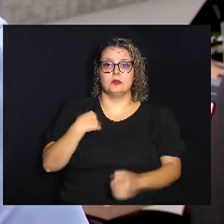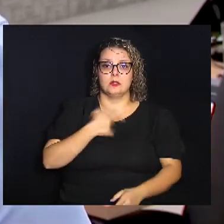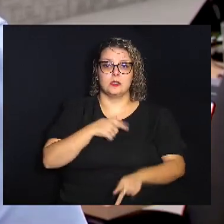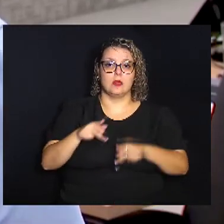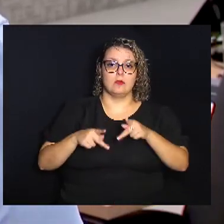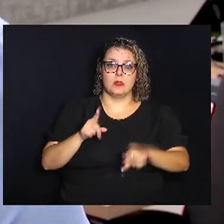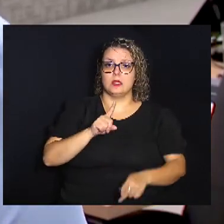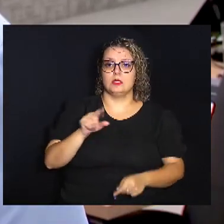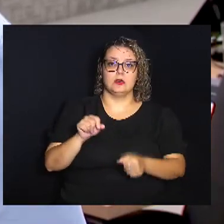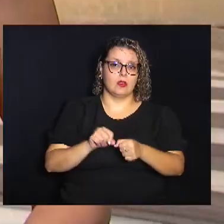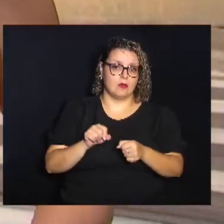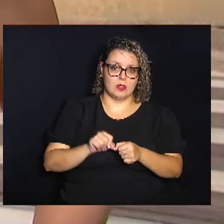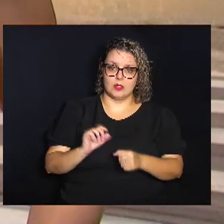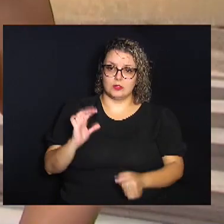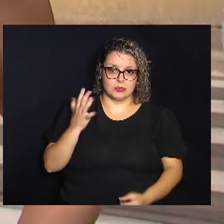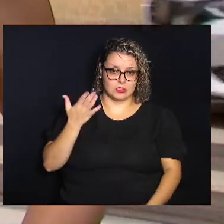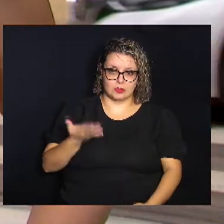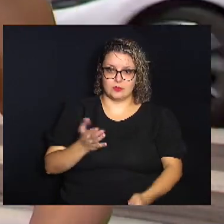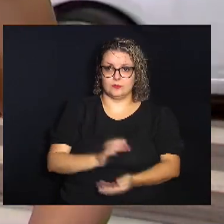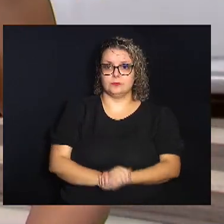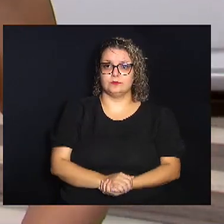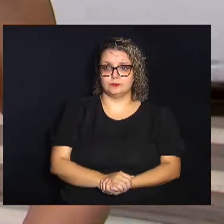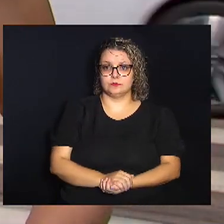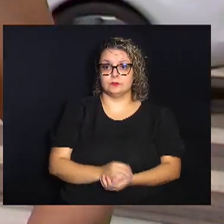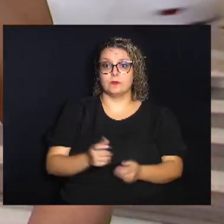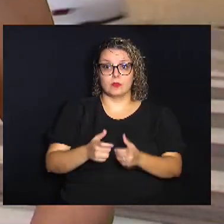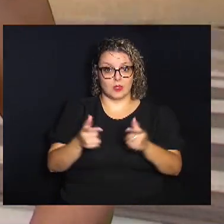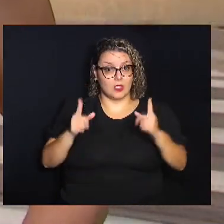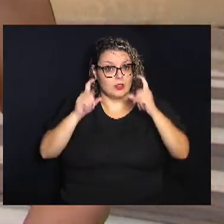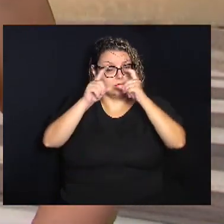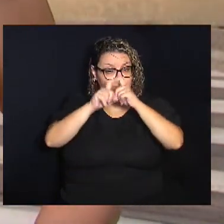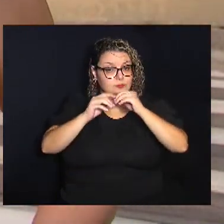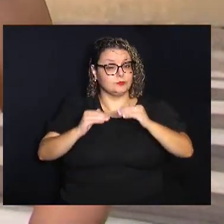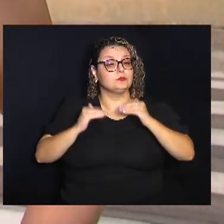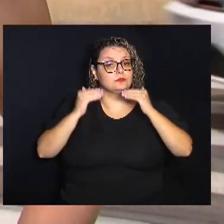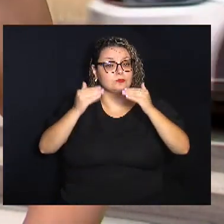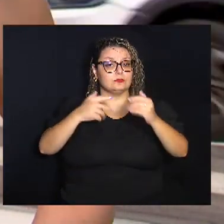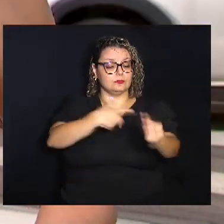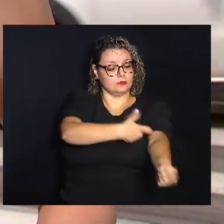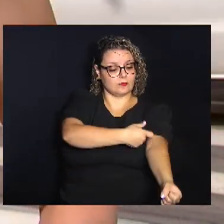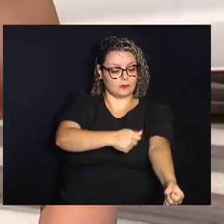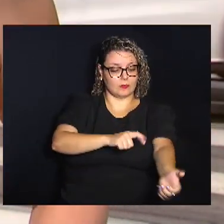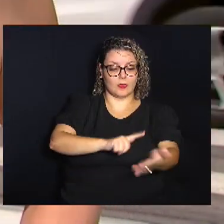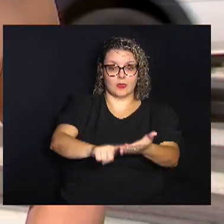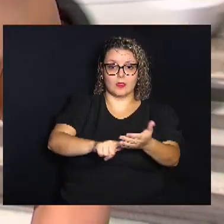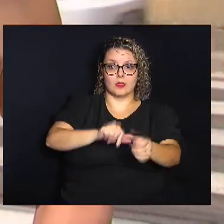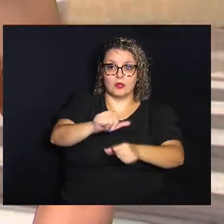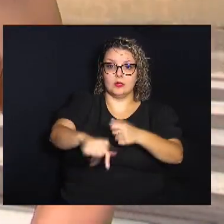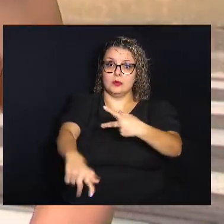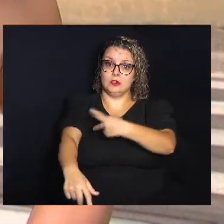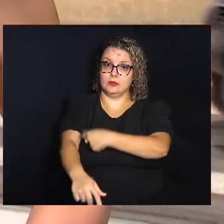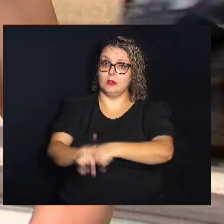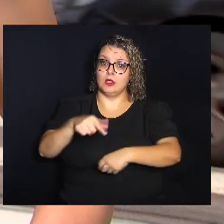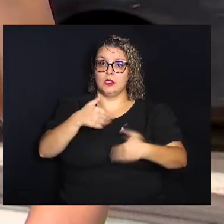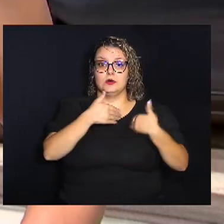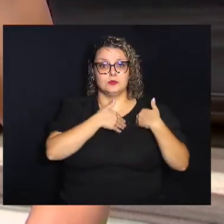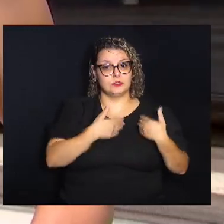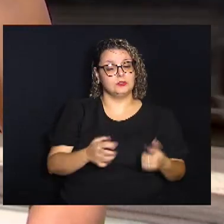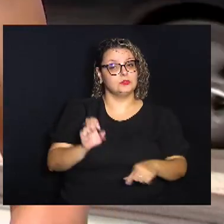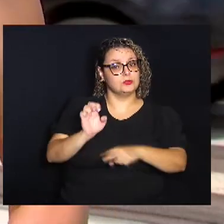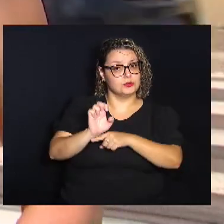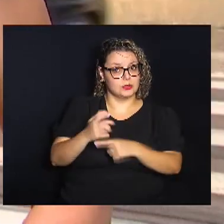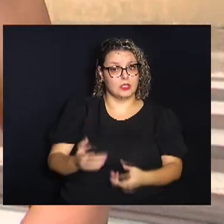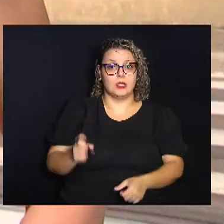não fazer o que está acontecendo. Devido à alta complexidade, a hemodiálise é responsabilidade do Estado. Atualmente, as